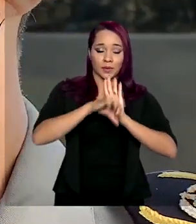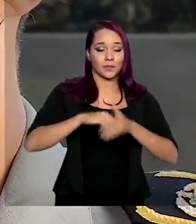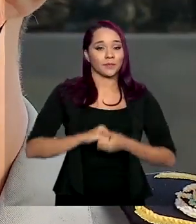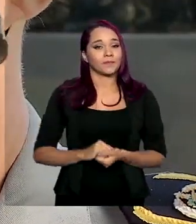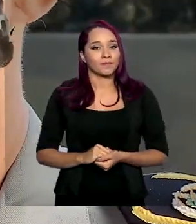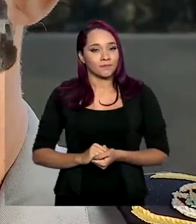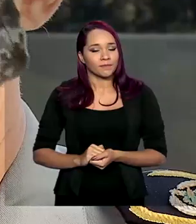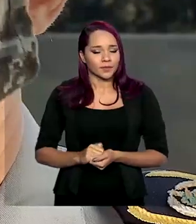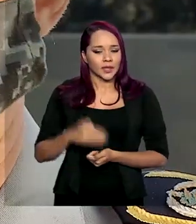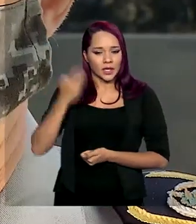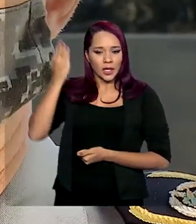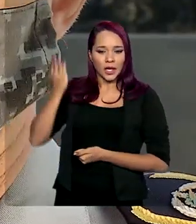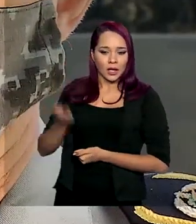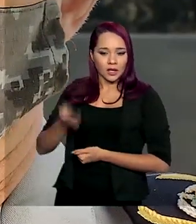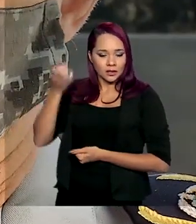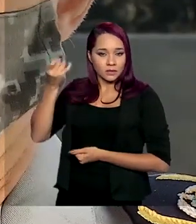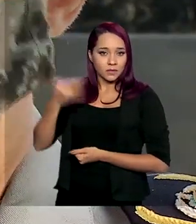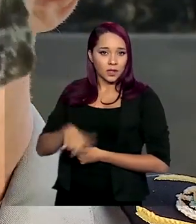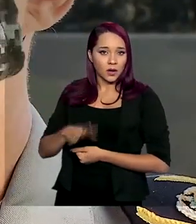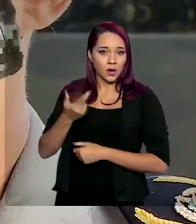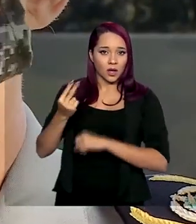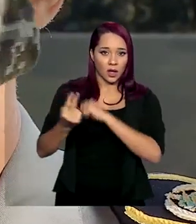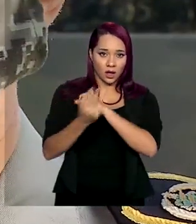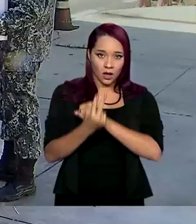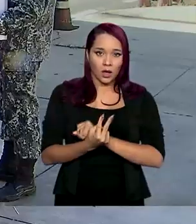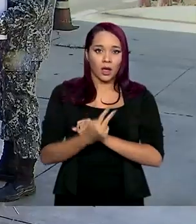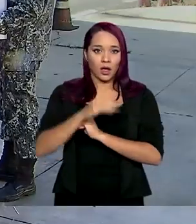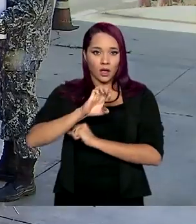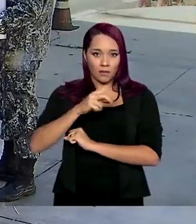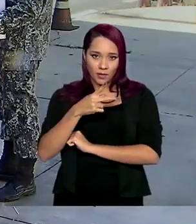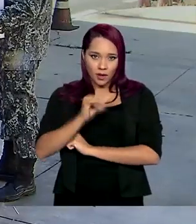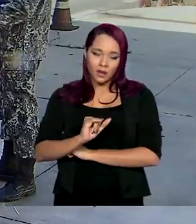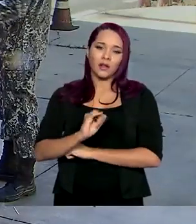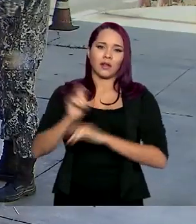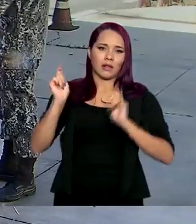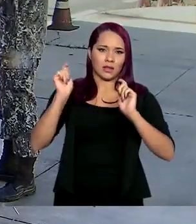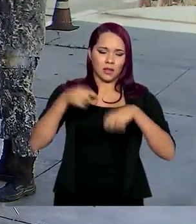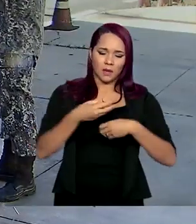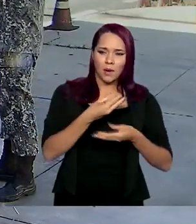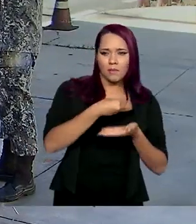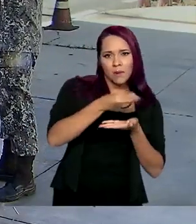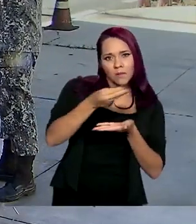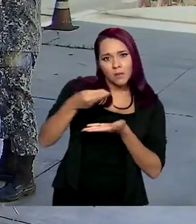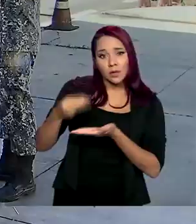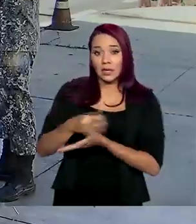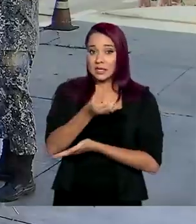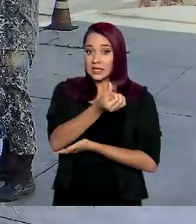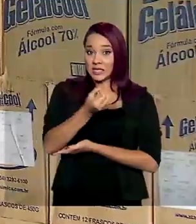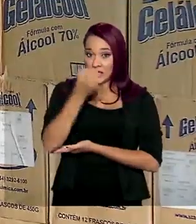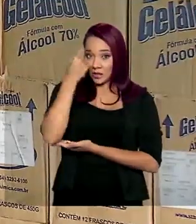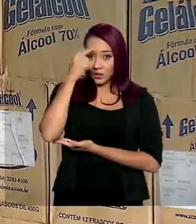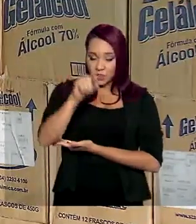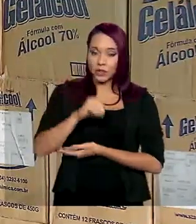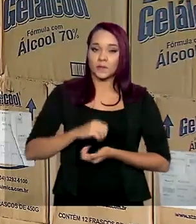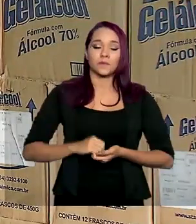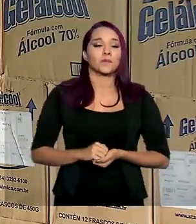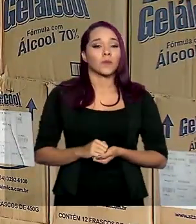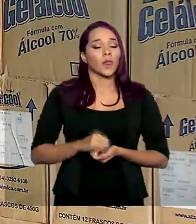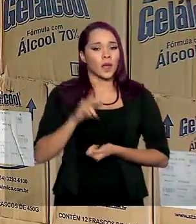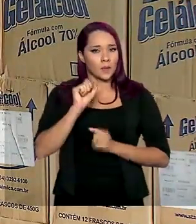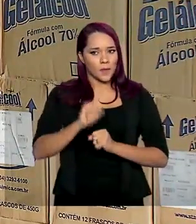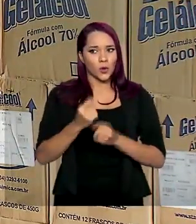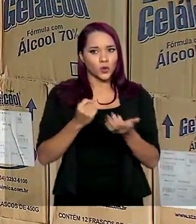com o comandante, os equipamentos são suficientes para atender o efetivo por 60 dias e podem ser